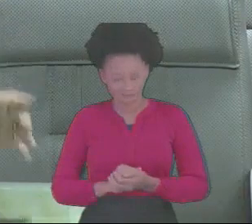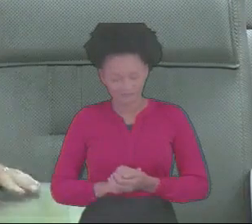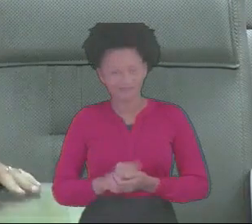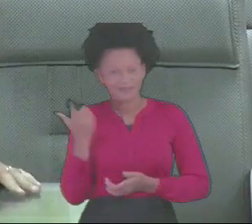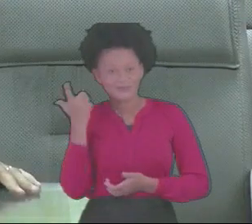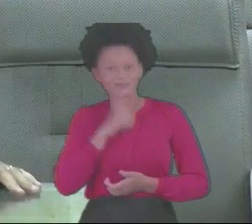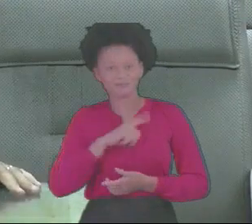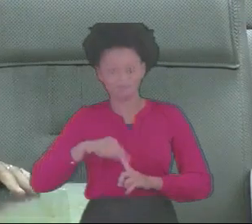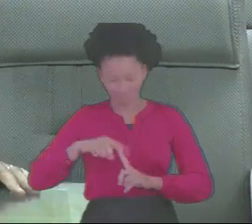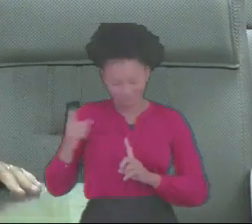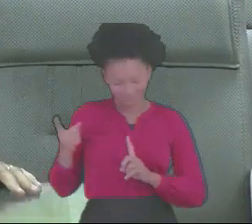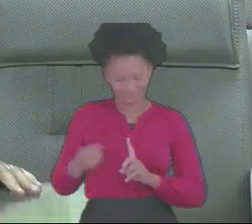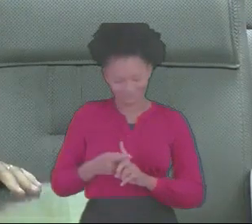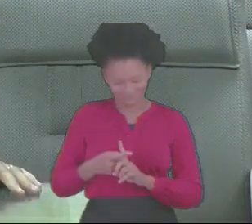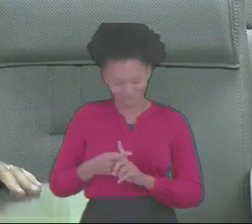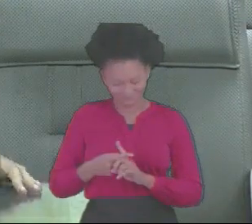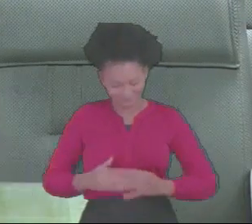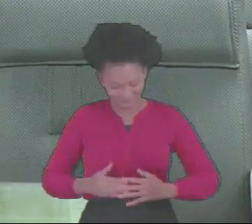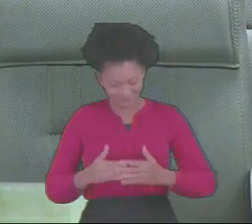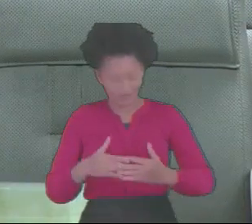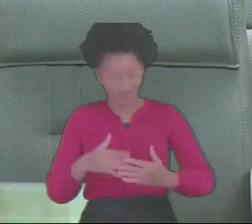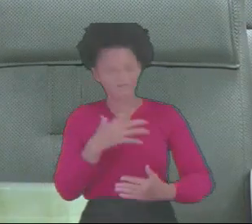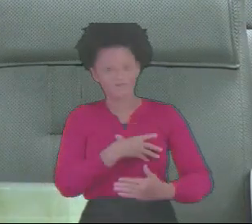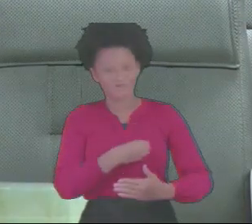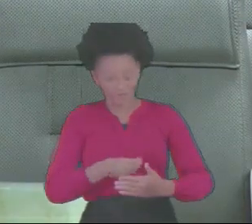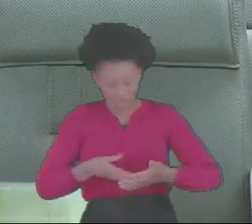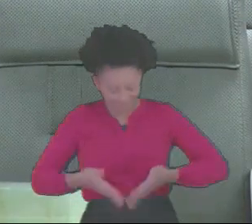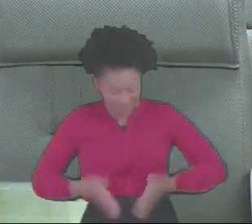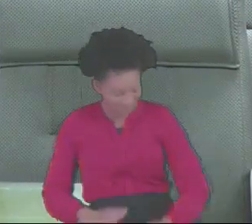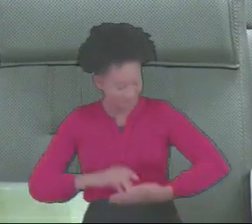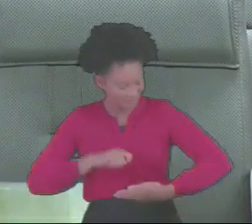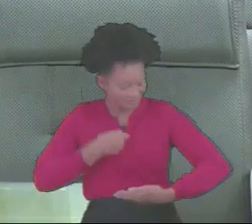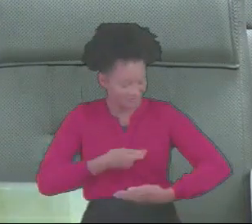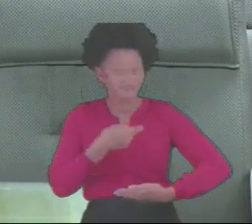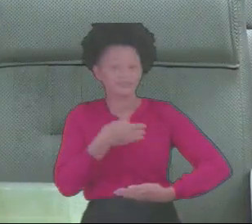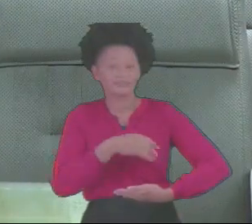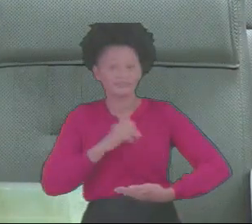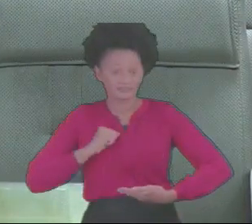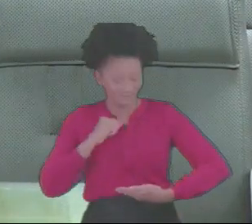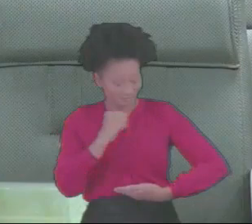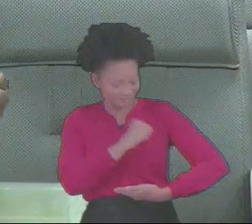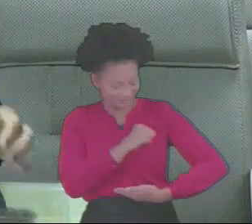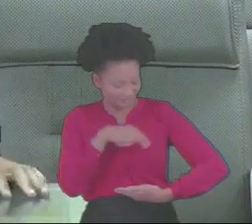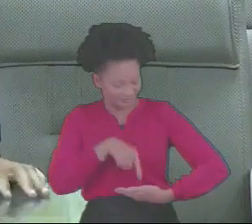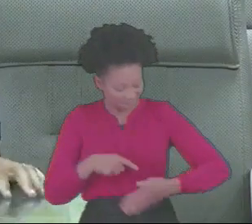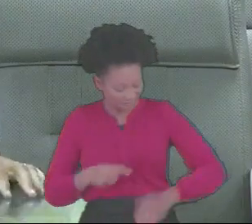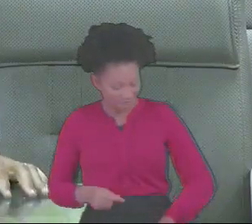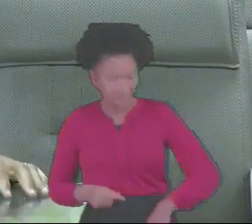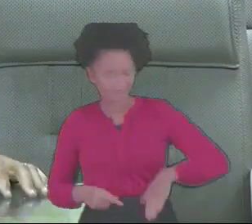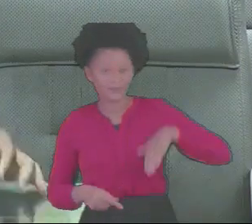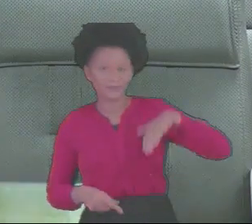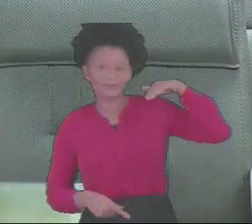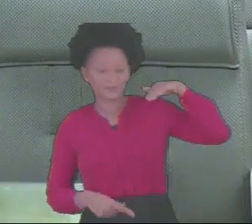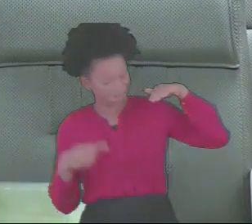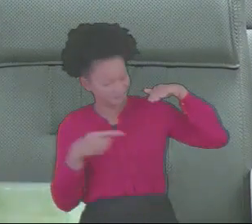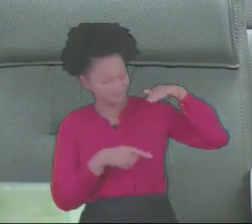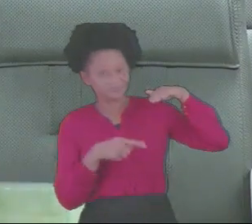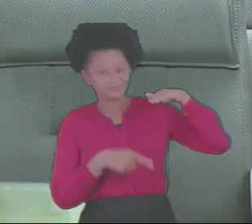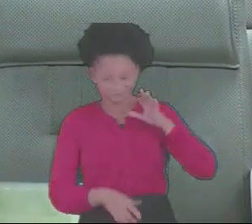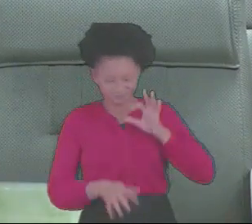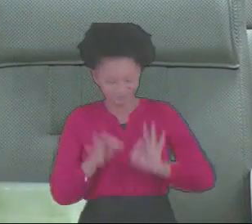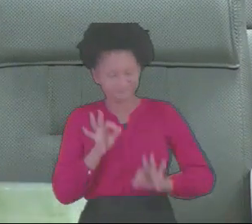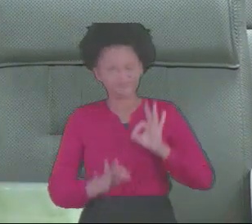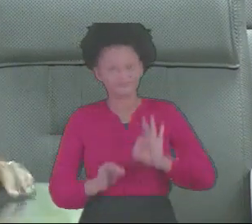Samuel o Samuel cresce se estabelece como juiz e como